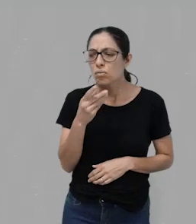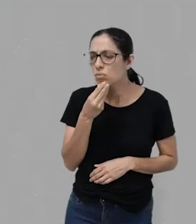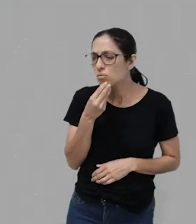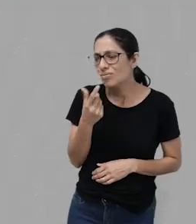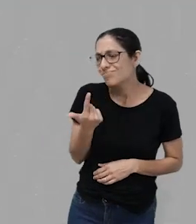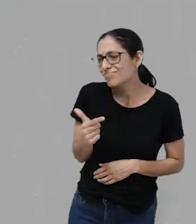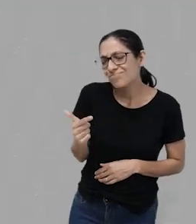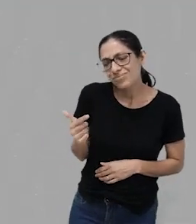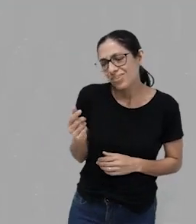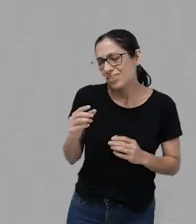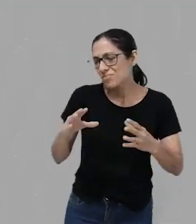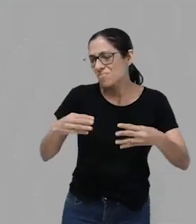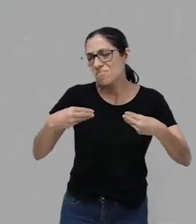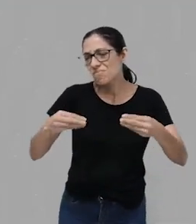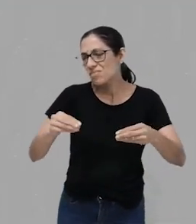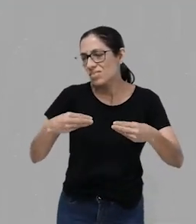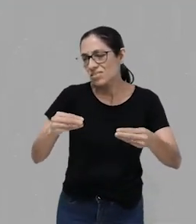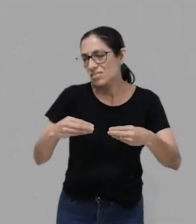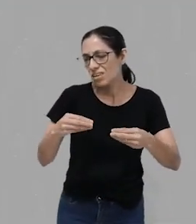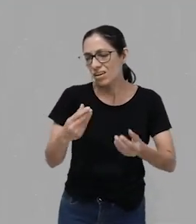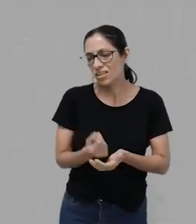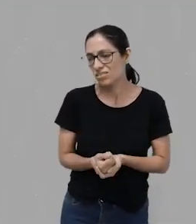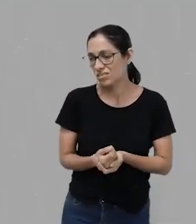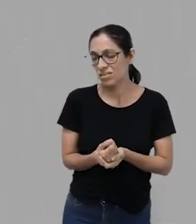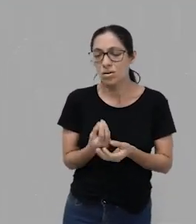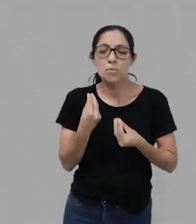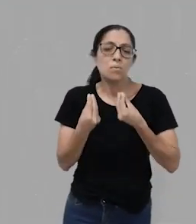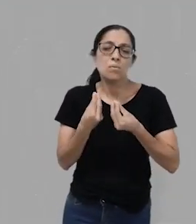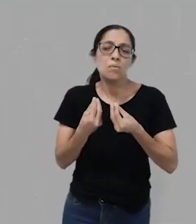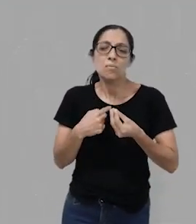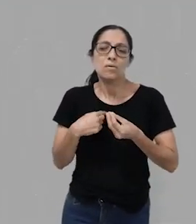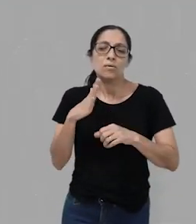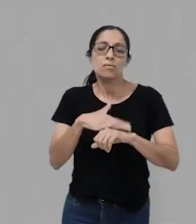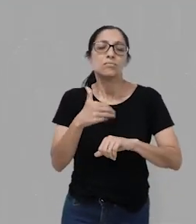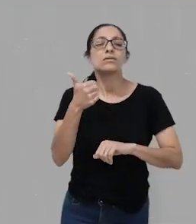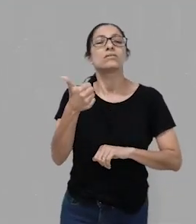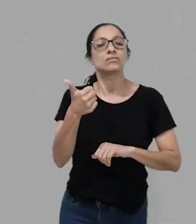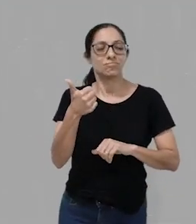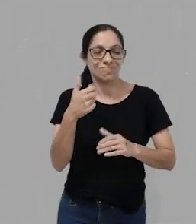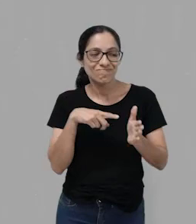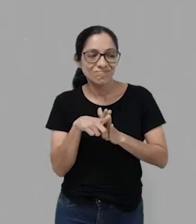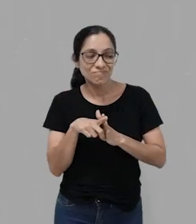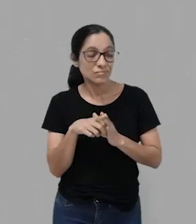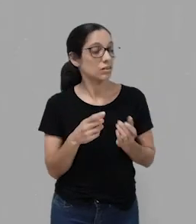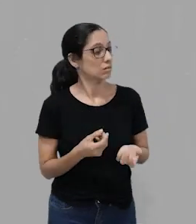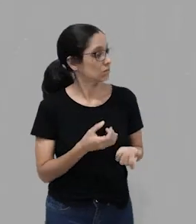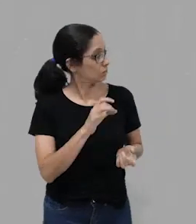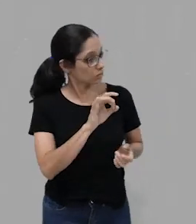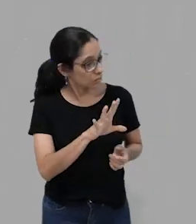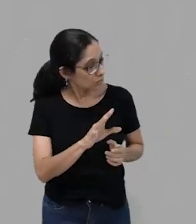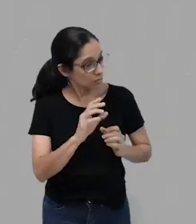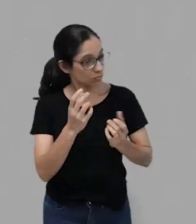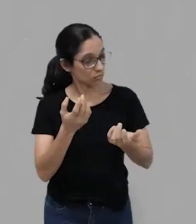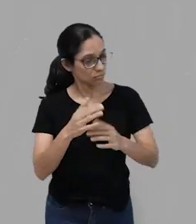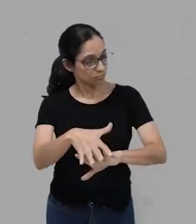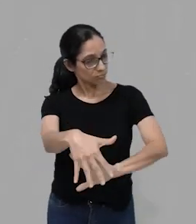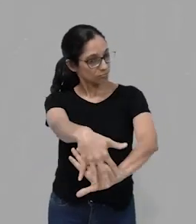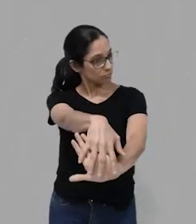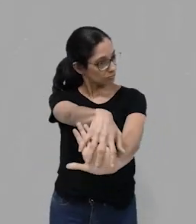muita flexibilidade. Como é que eu faço para melhorar essa minha flexibilidade? Através de exercícios de